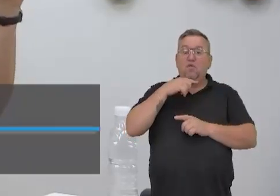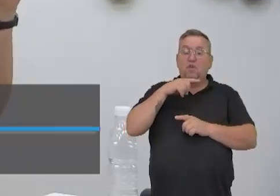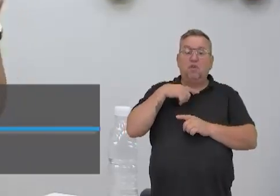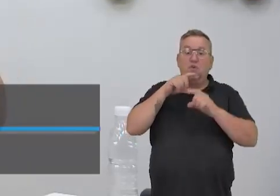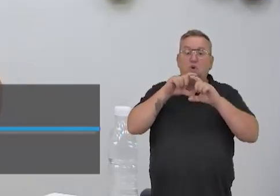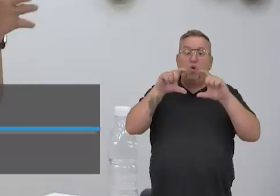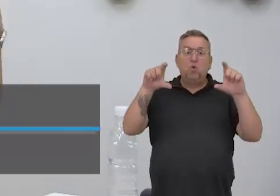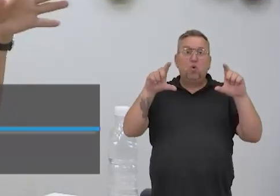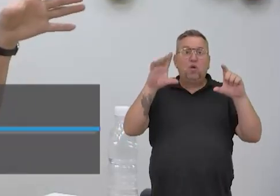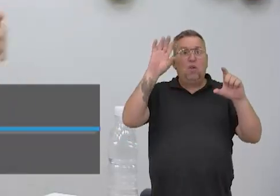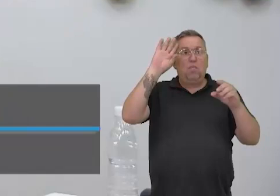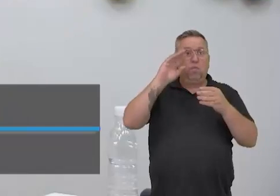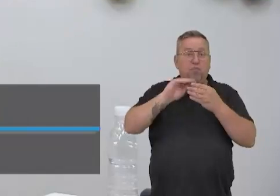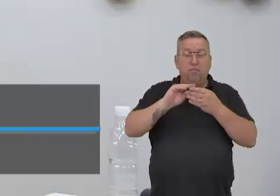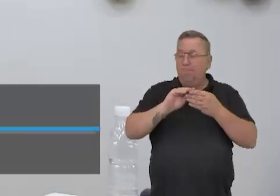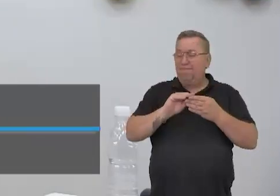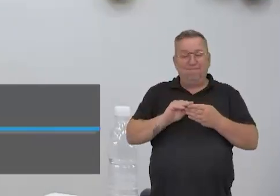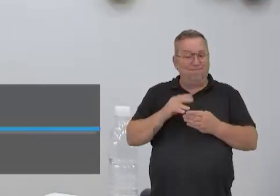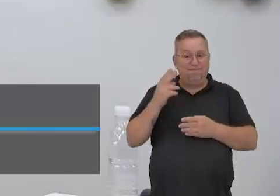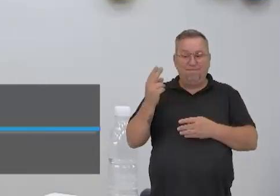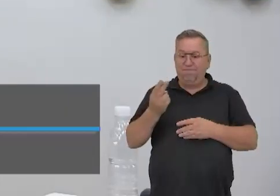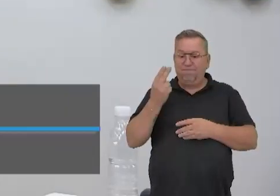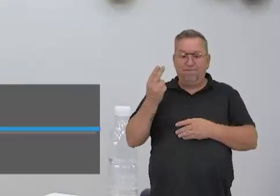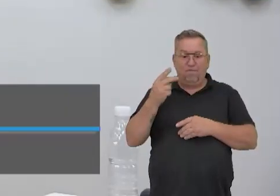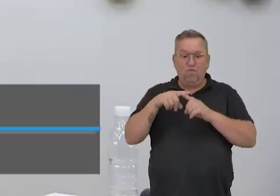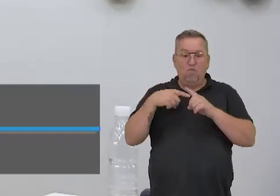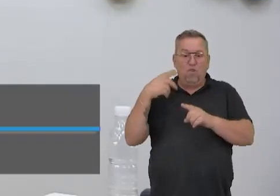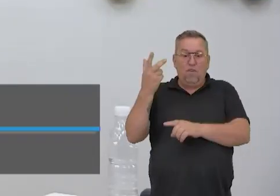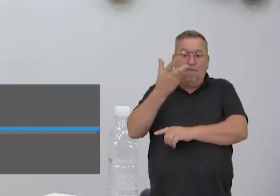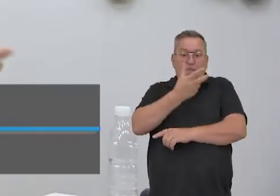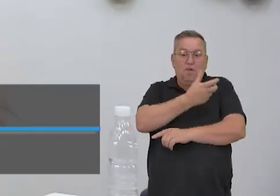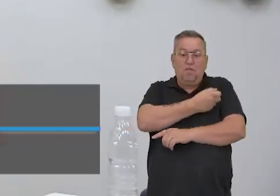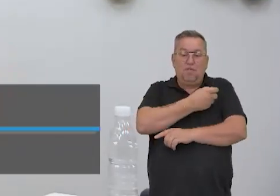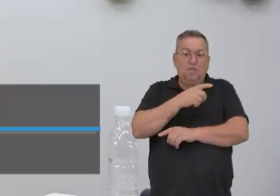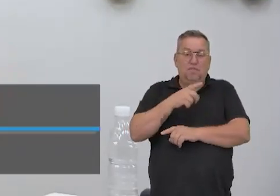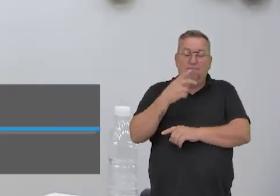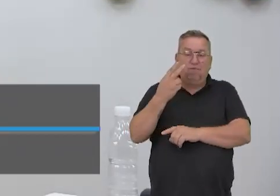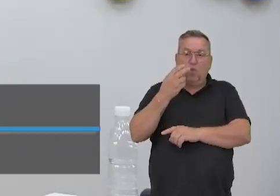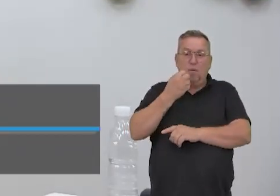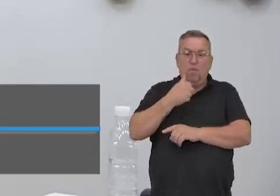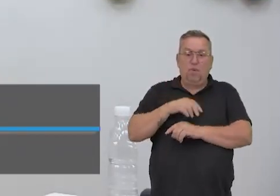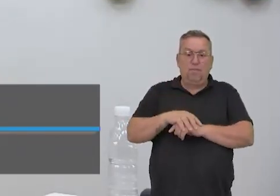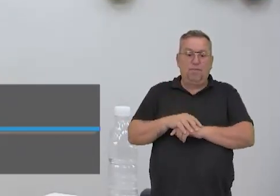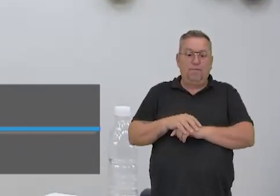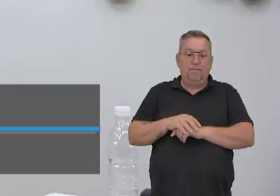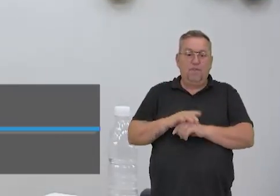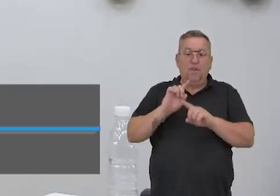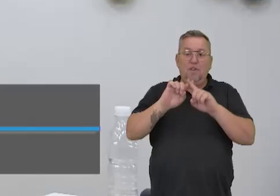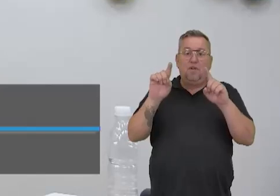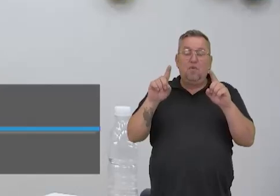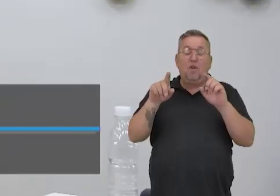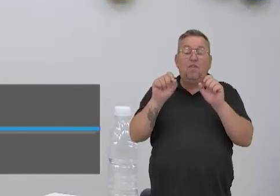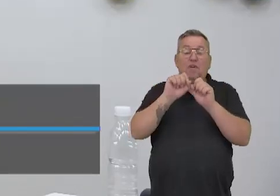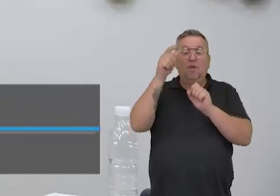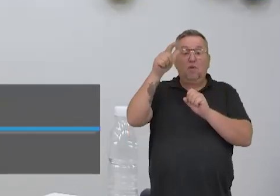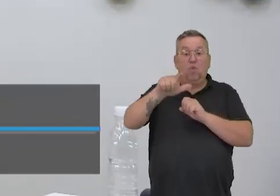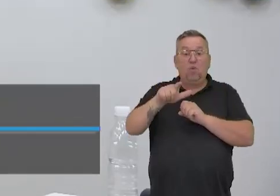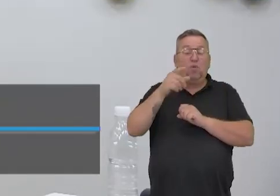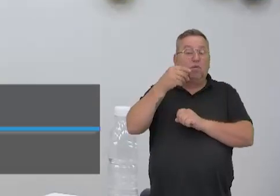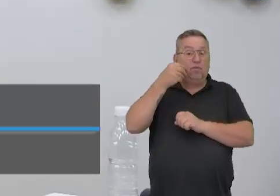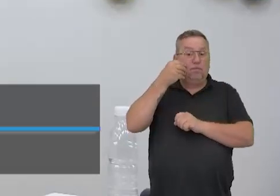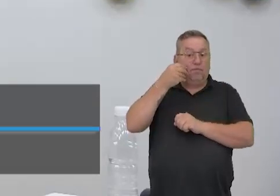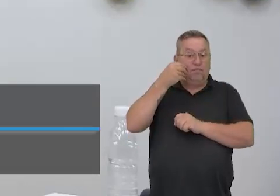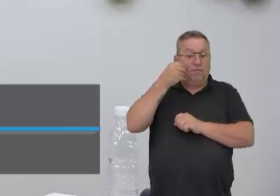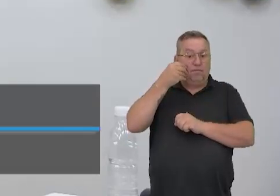aquela manchete ali, eu saio espalhando, tal vacina de tal empresa não funcionou, e não era sobre a vacina, era um outro